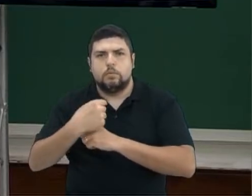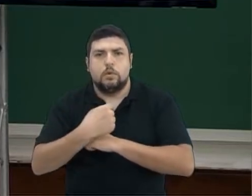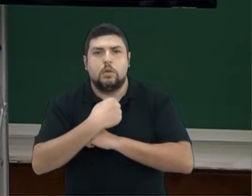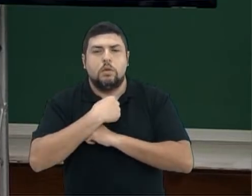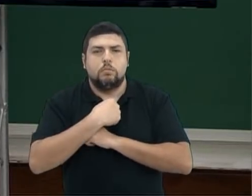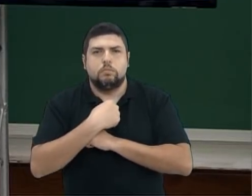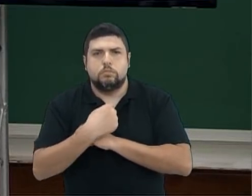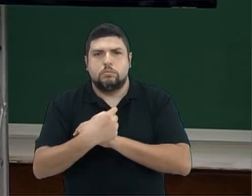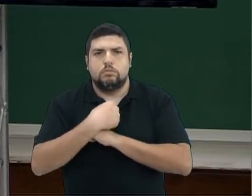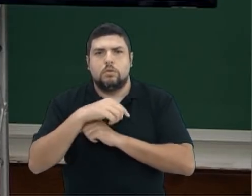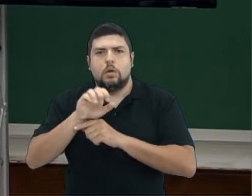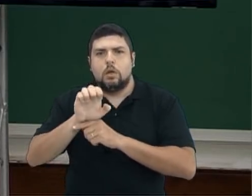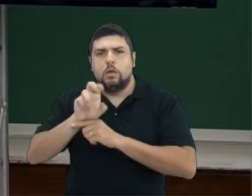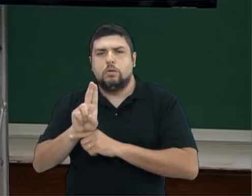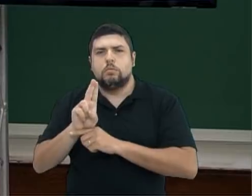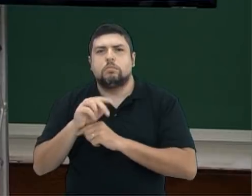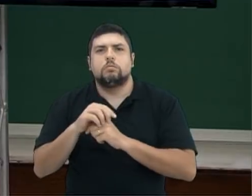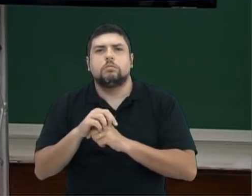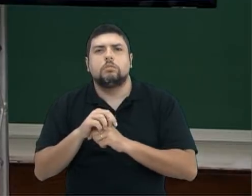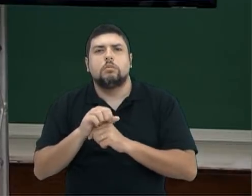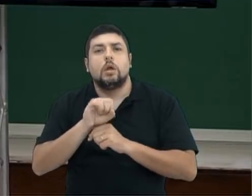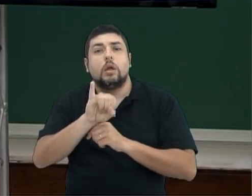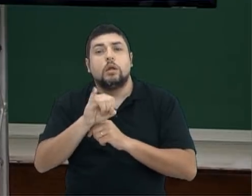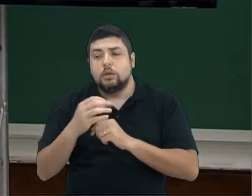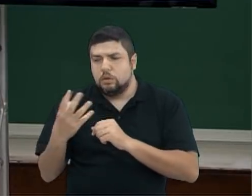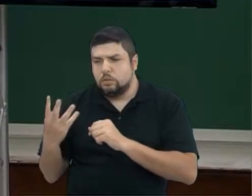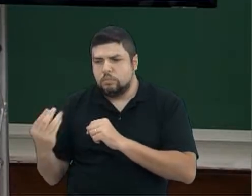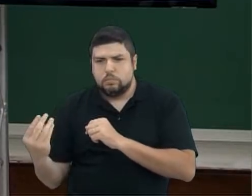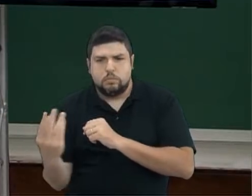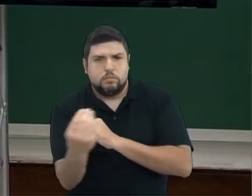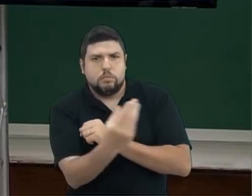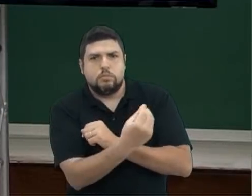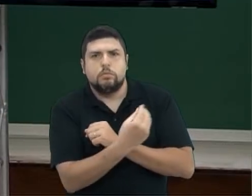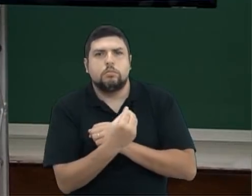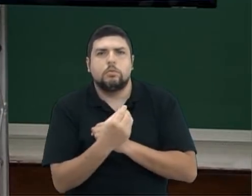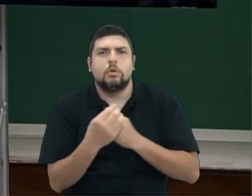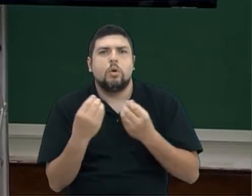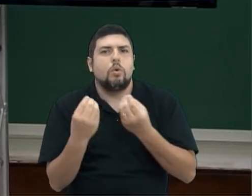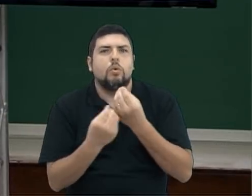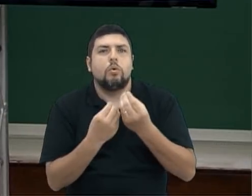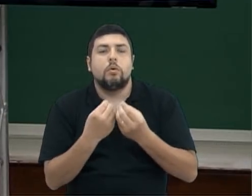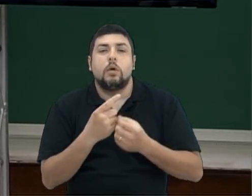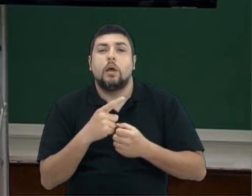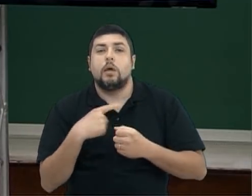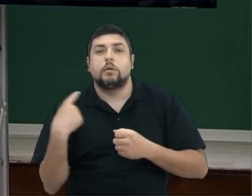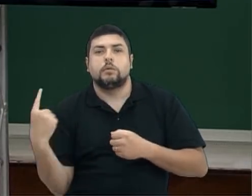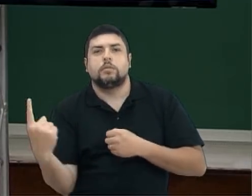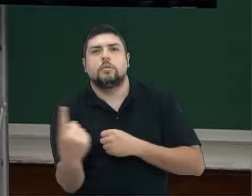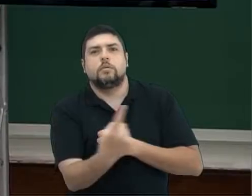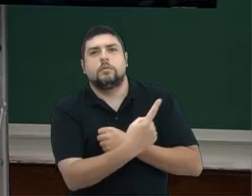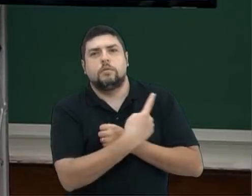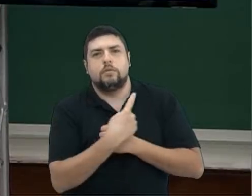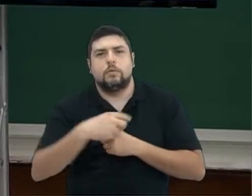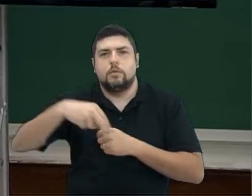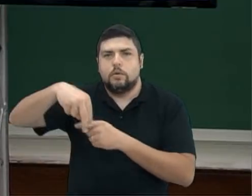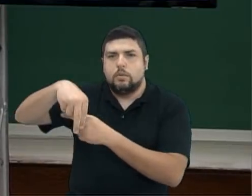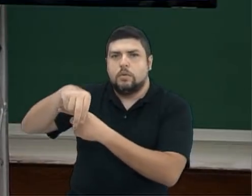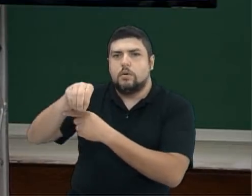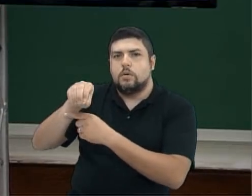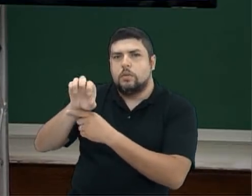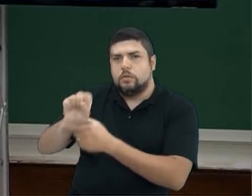eu. Agora, se tivesse mais pessoas aqui, eu teria que dizer nós, né? Mais